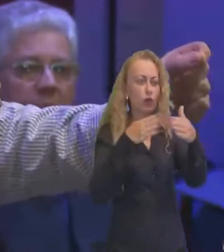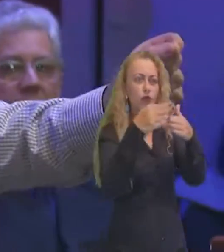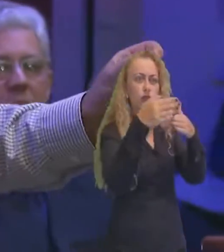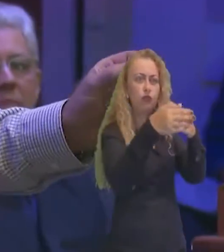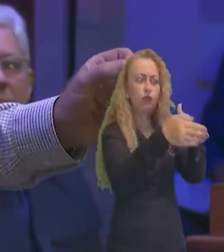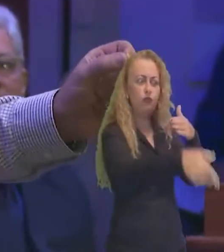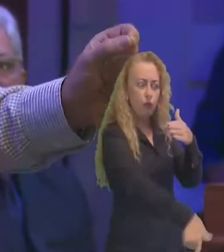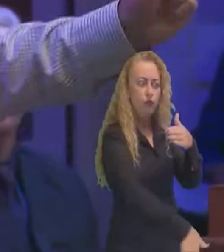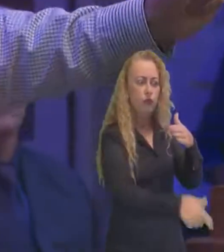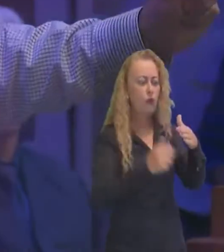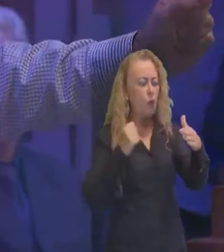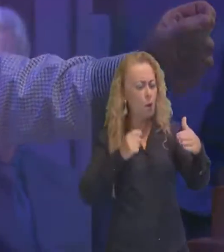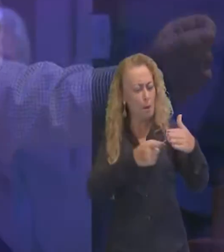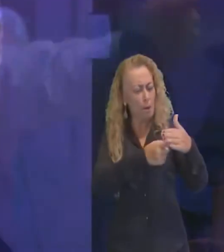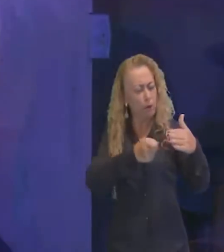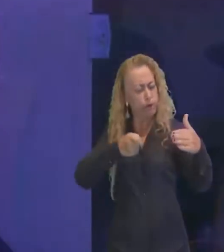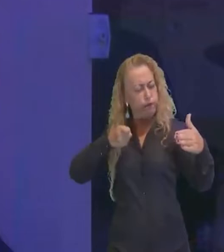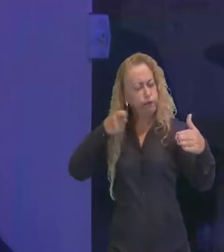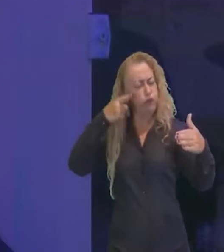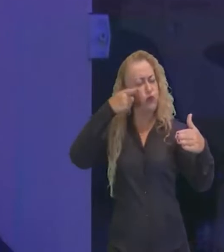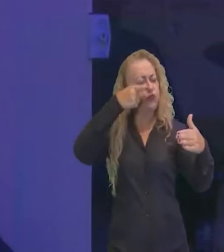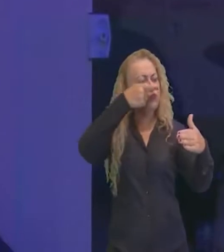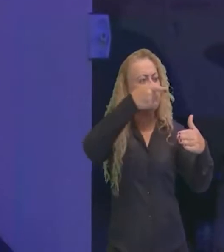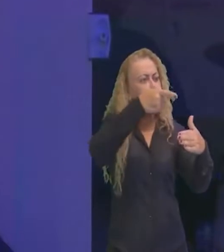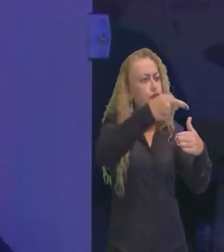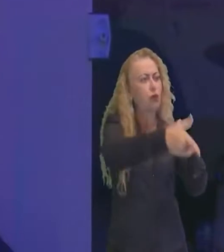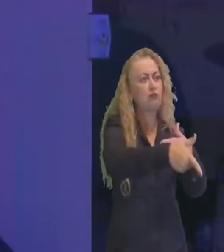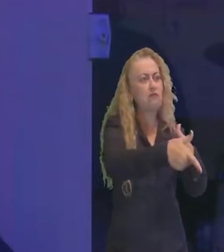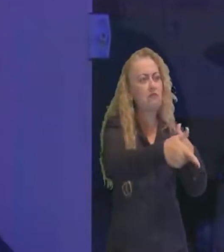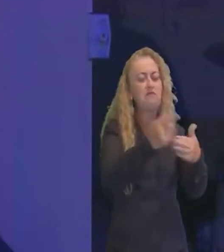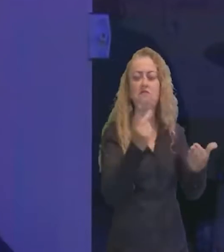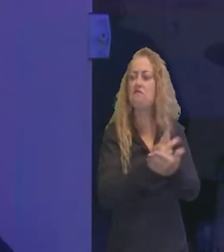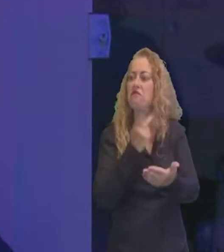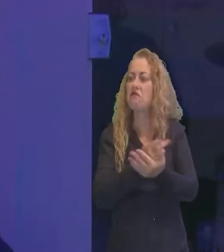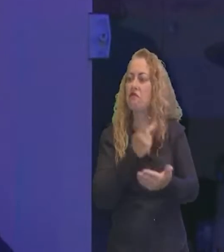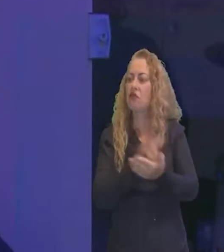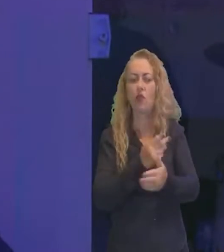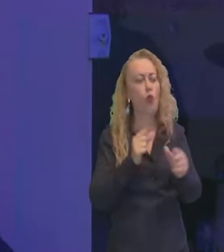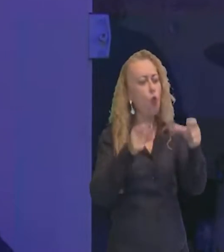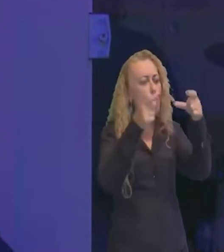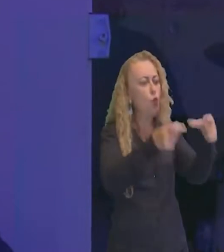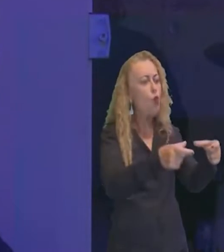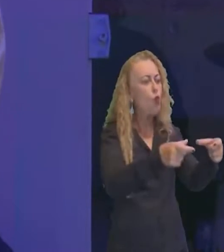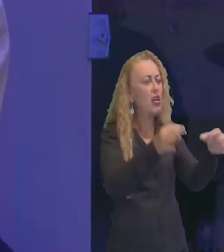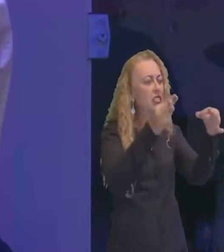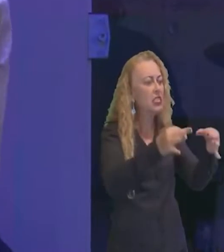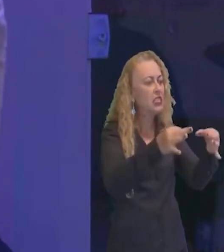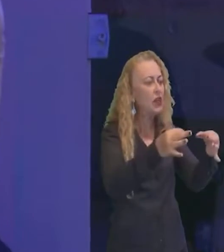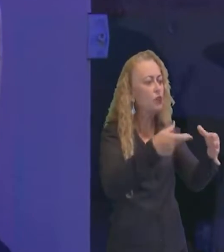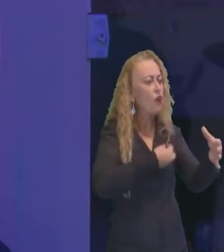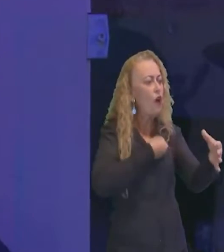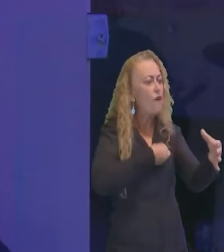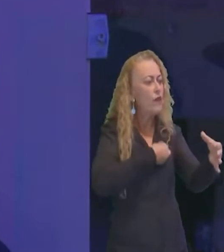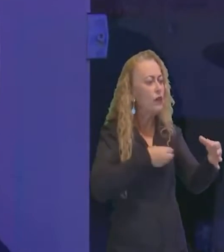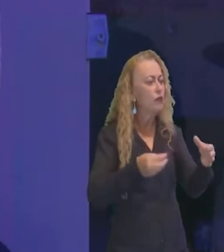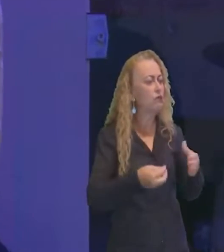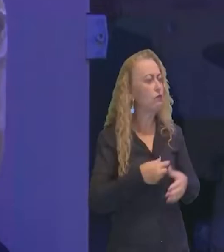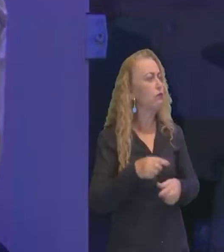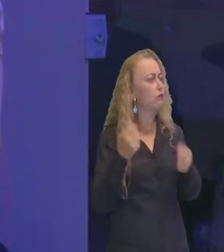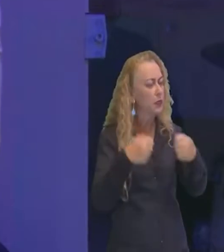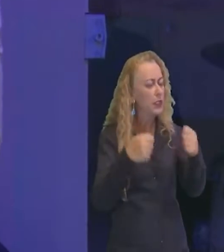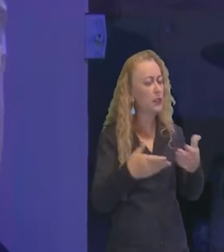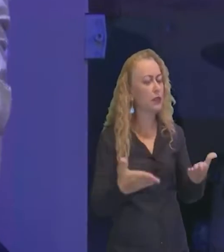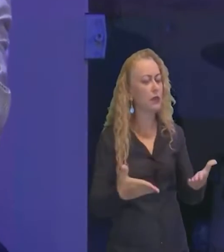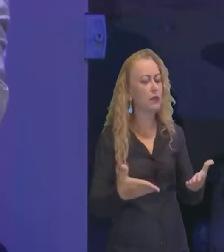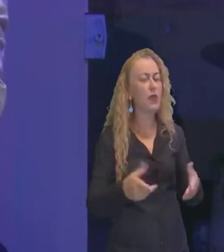aquele alvo. Pecar é isso, é errar o alvo de Deus para a nossa vida. É isso que é pecado. Errar o alvo de